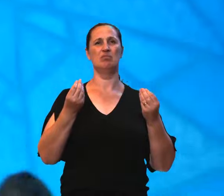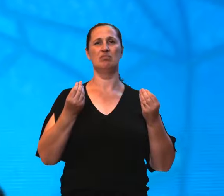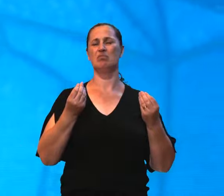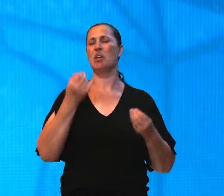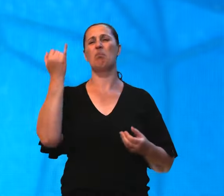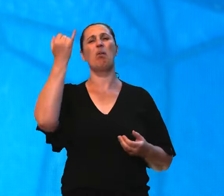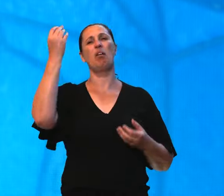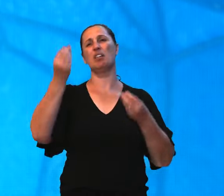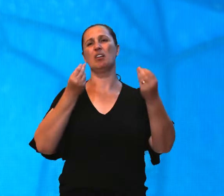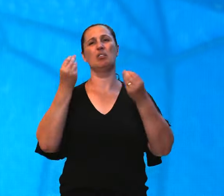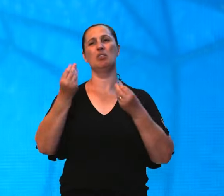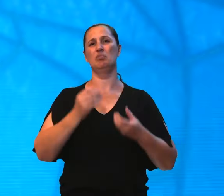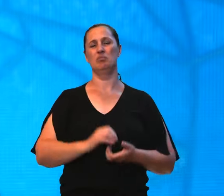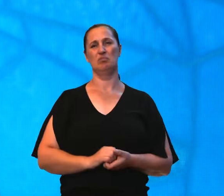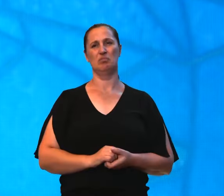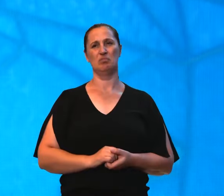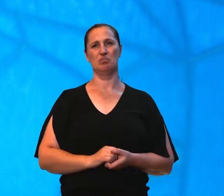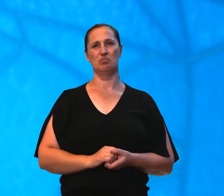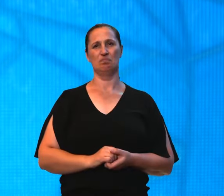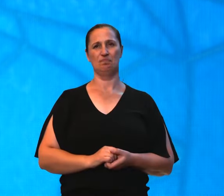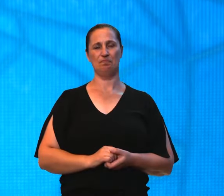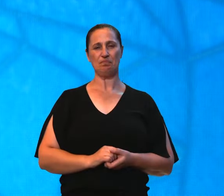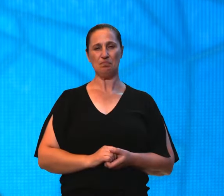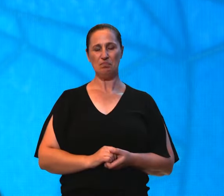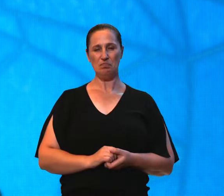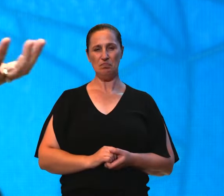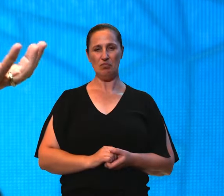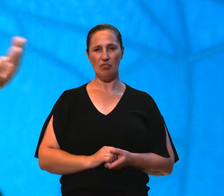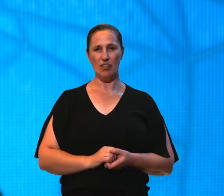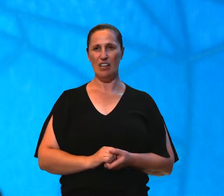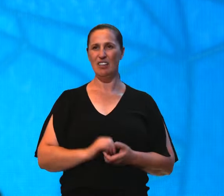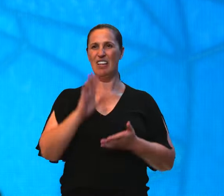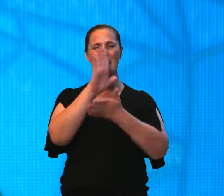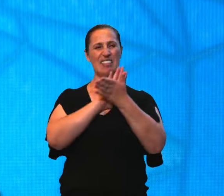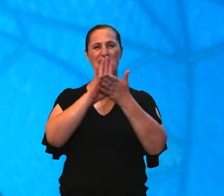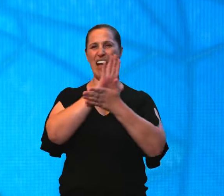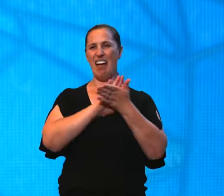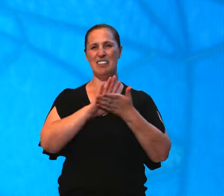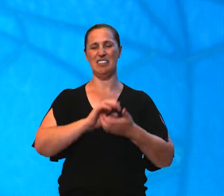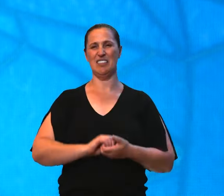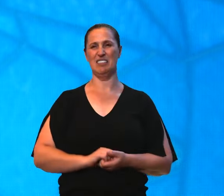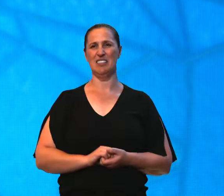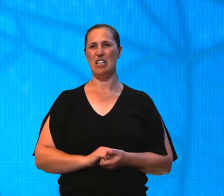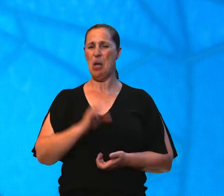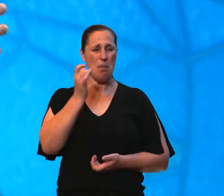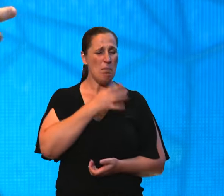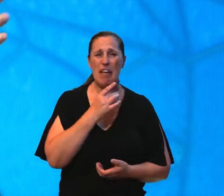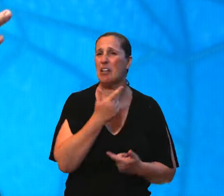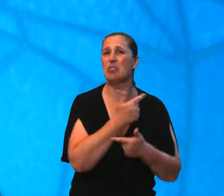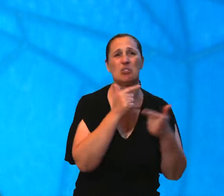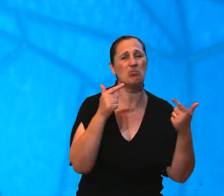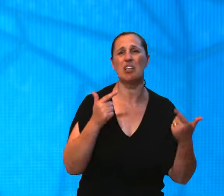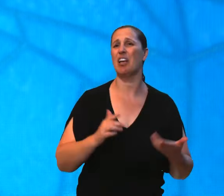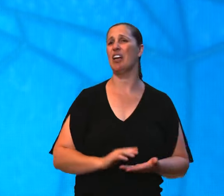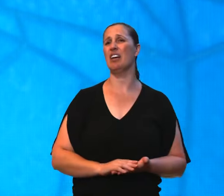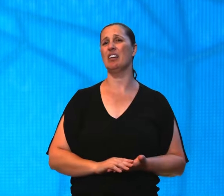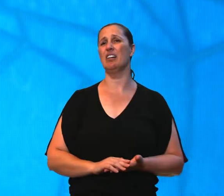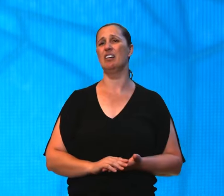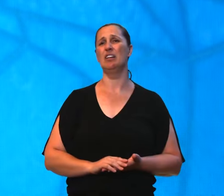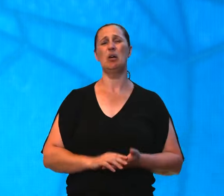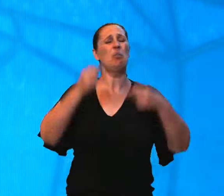mais não pega mais nada mais pega não tenha medo mais de urucubaca zikzira